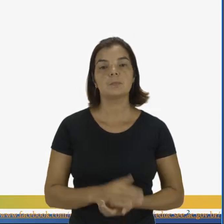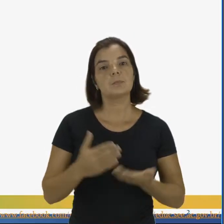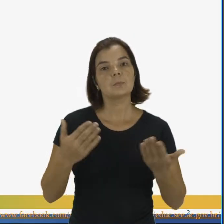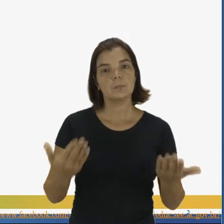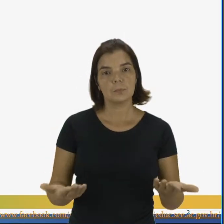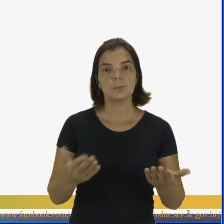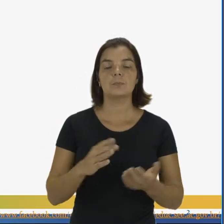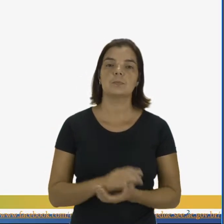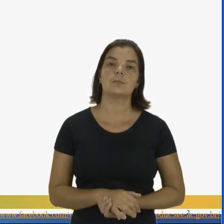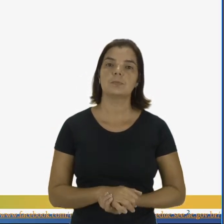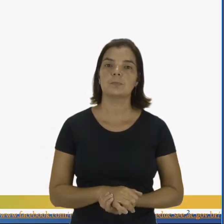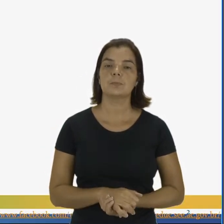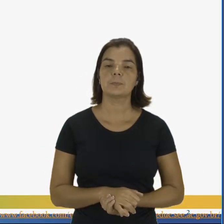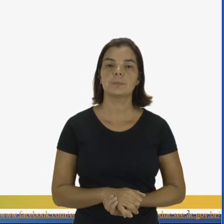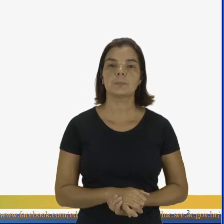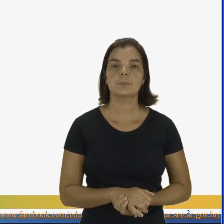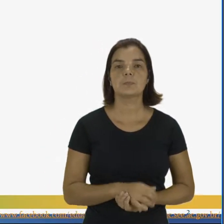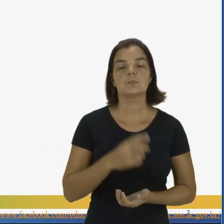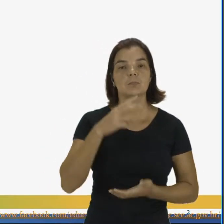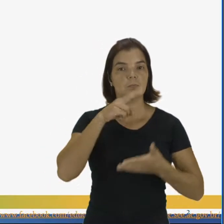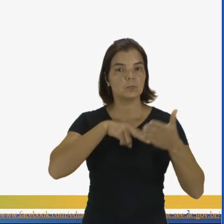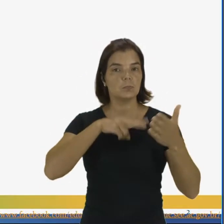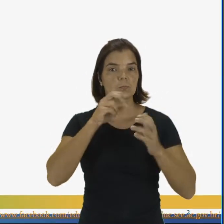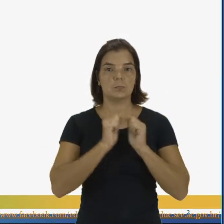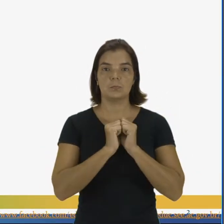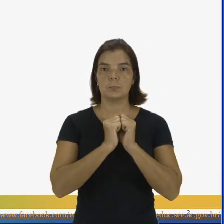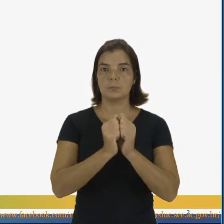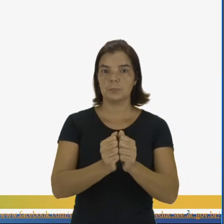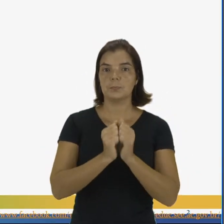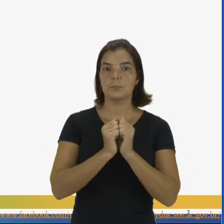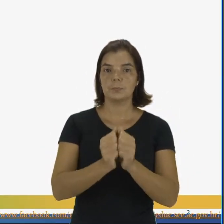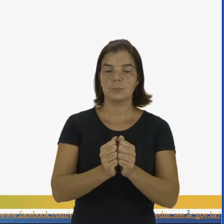Então vamos para a situação problema, tá? Vamos fazer a leitura juntos.